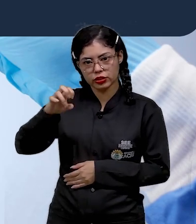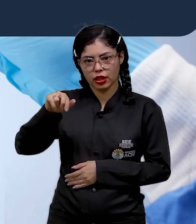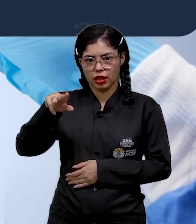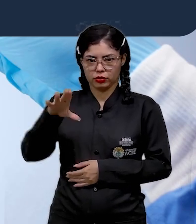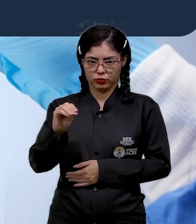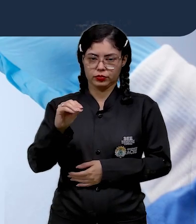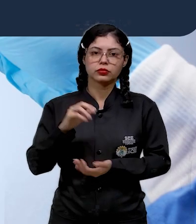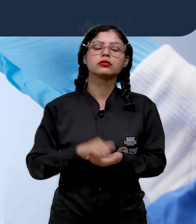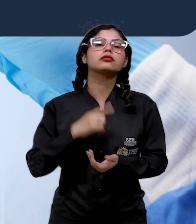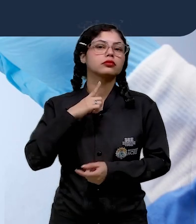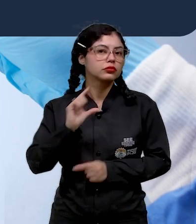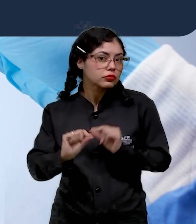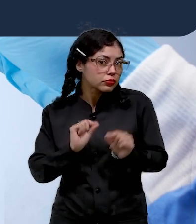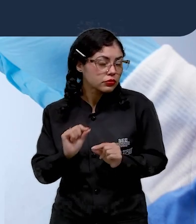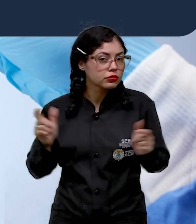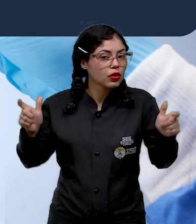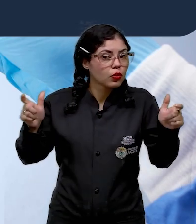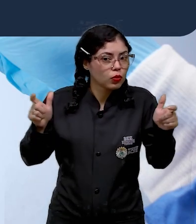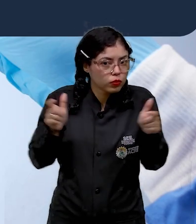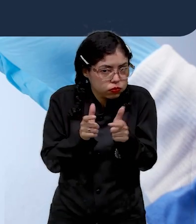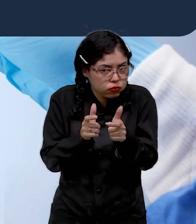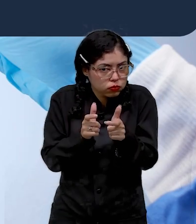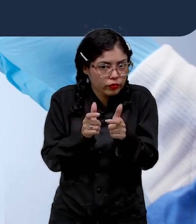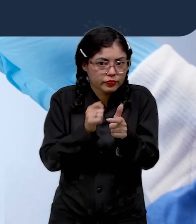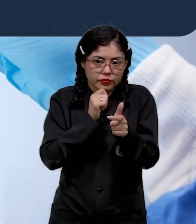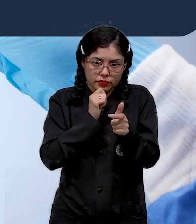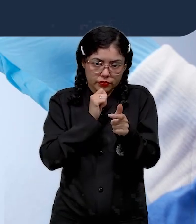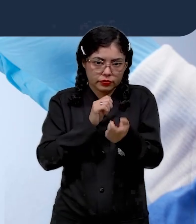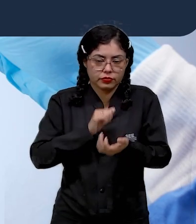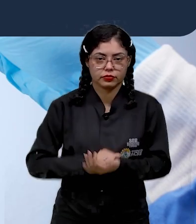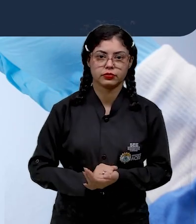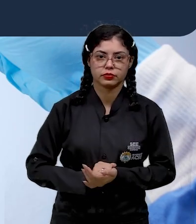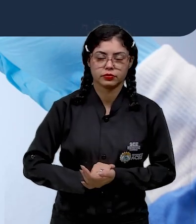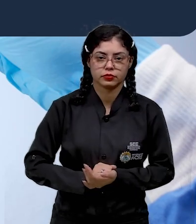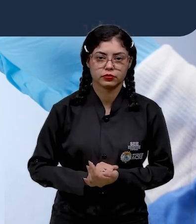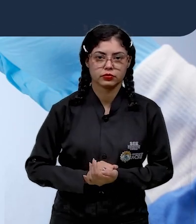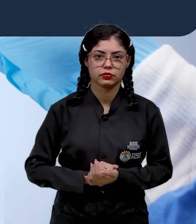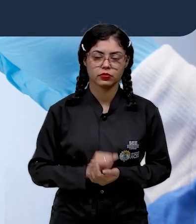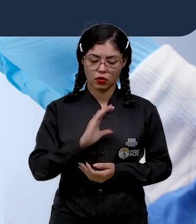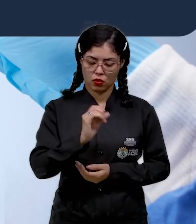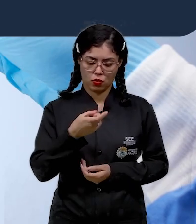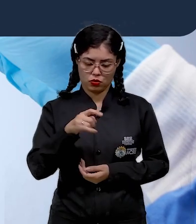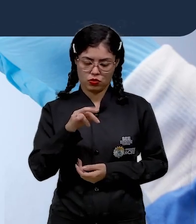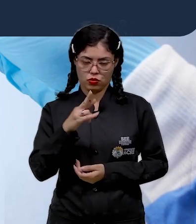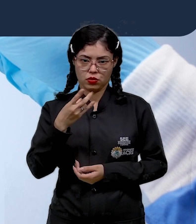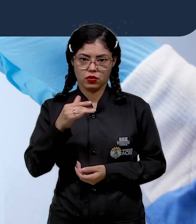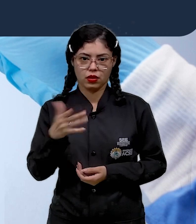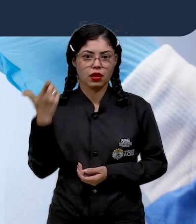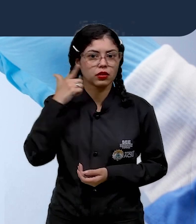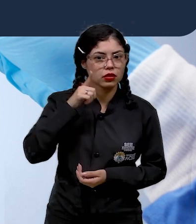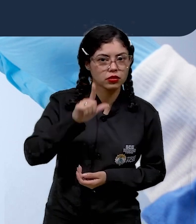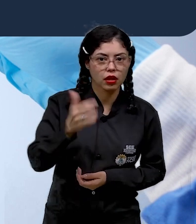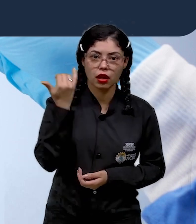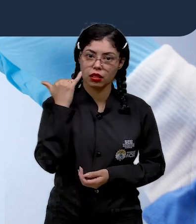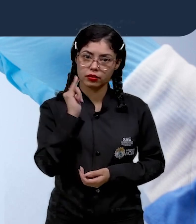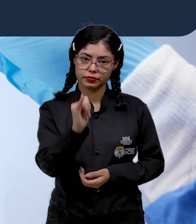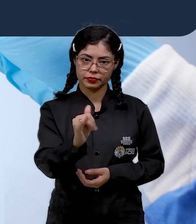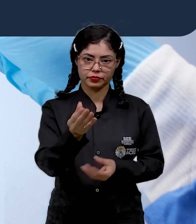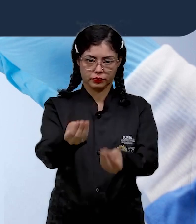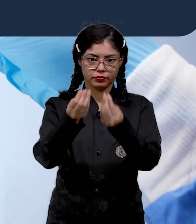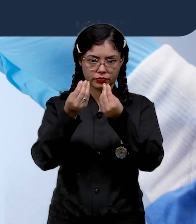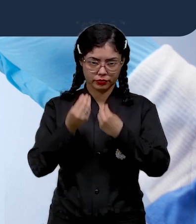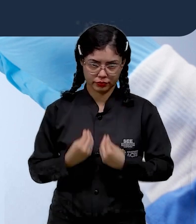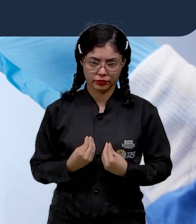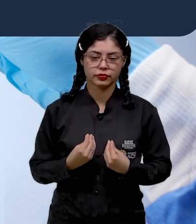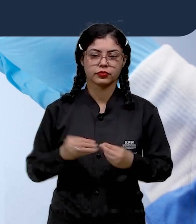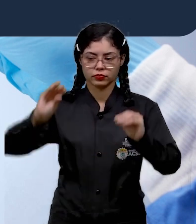vai ser reduzido. Lembra daquela reação que a gente falou de oxidação? Então ele vai ganhar elétrons. Enquanto